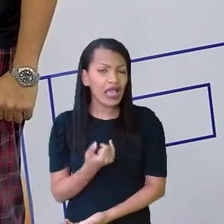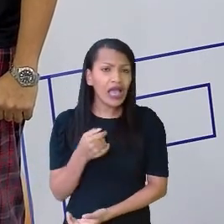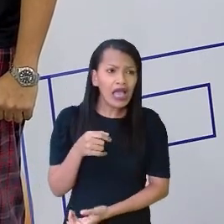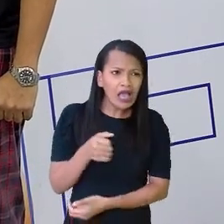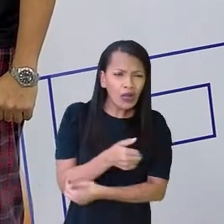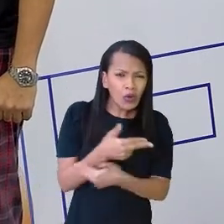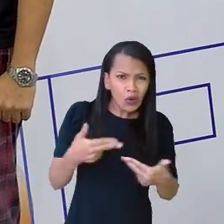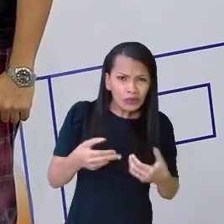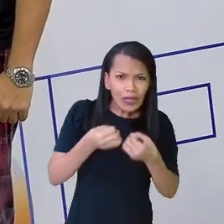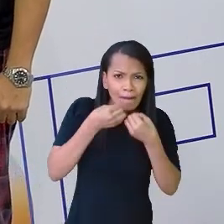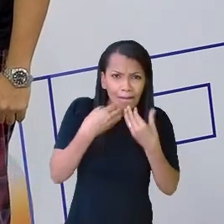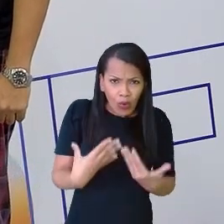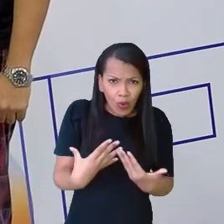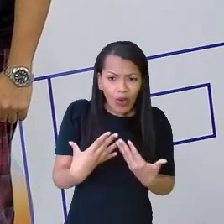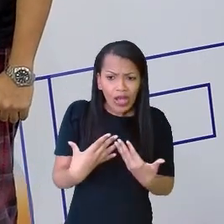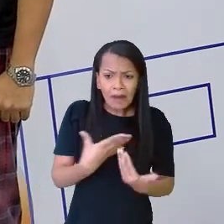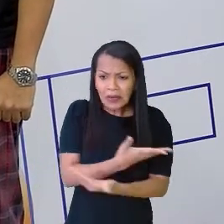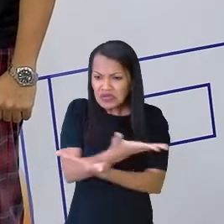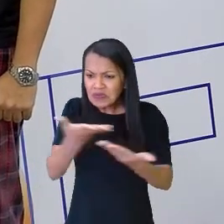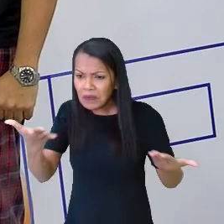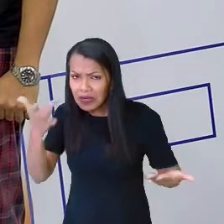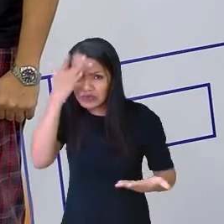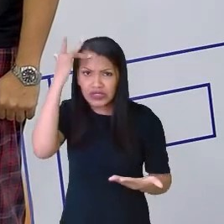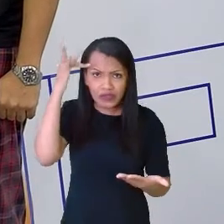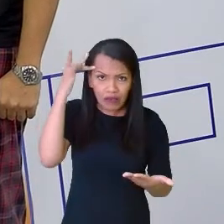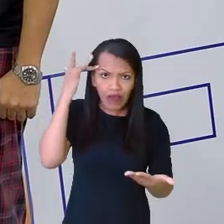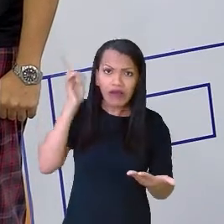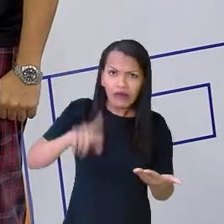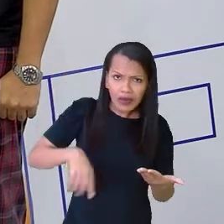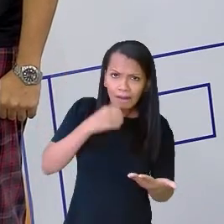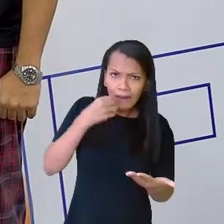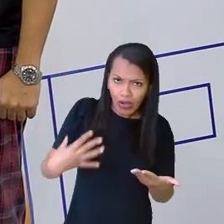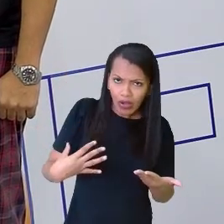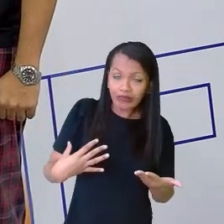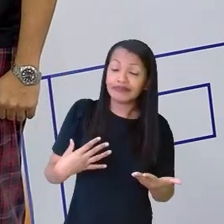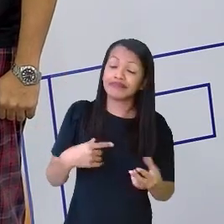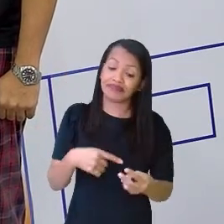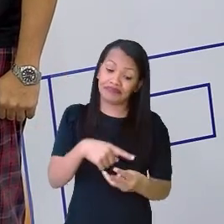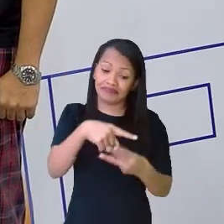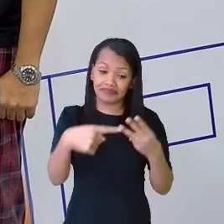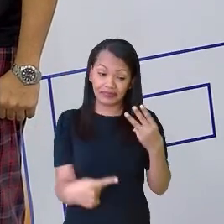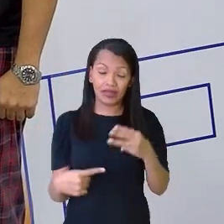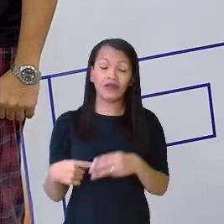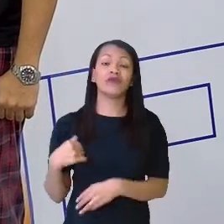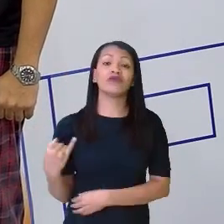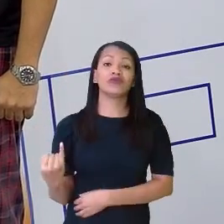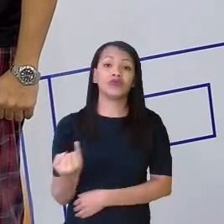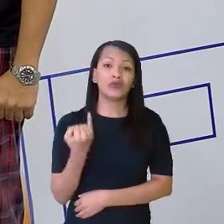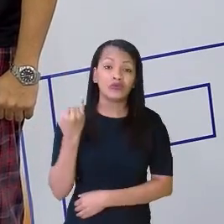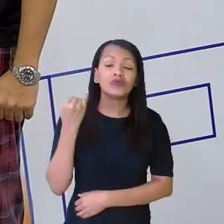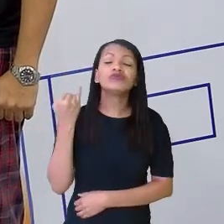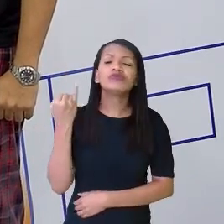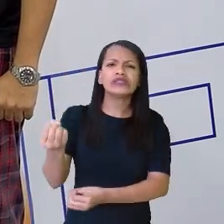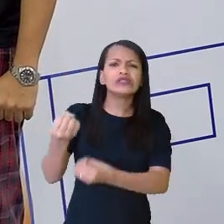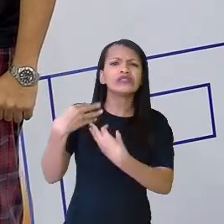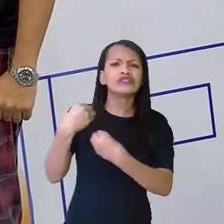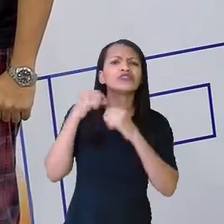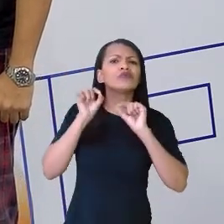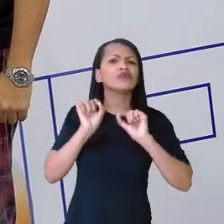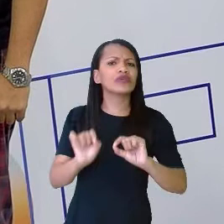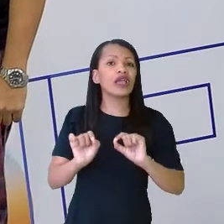algum benefício para todo mundo? Então, ele nos ensina, ó, que tudo que a gente for